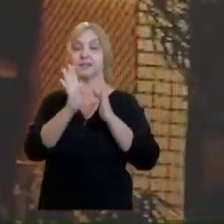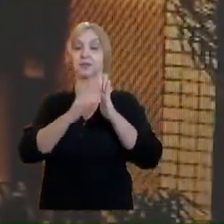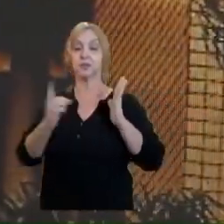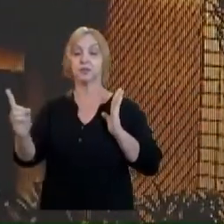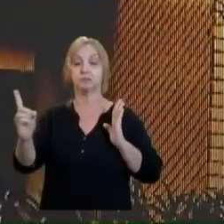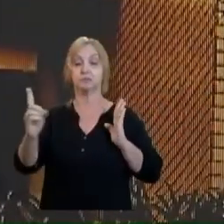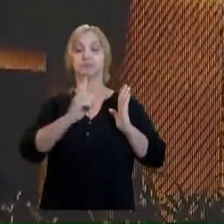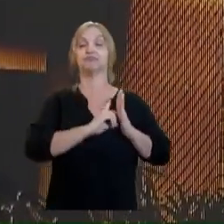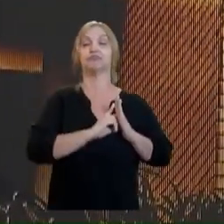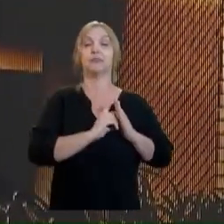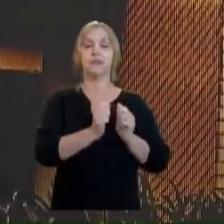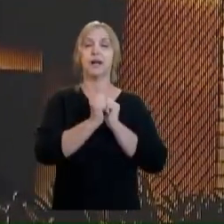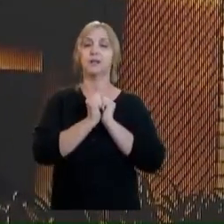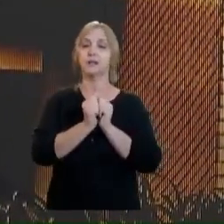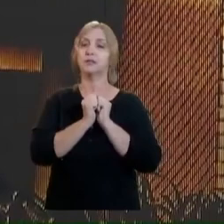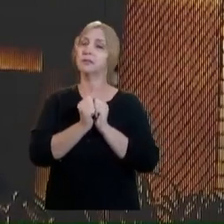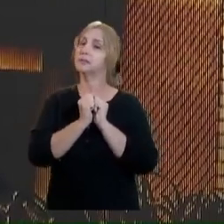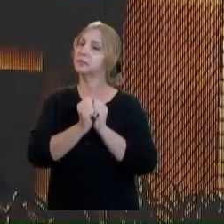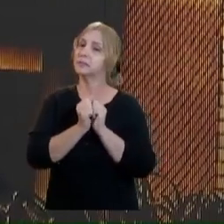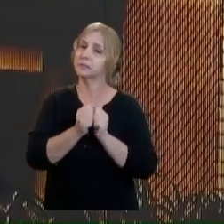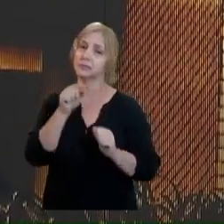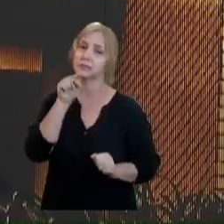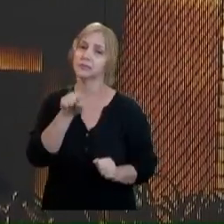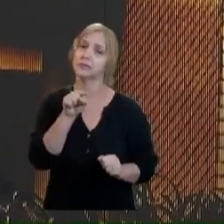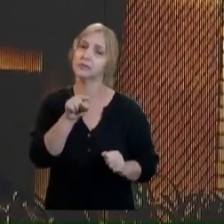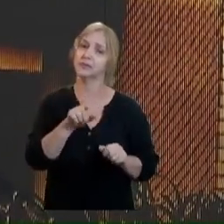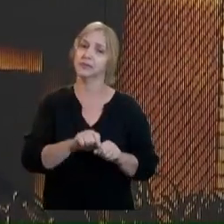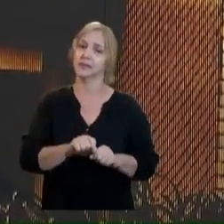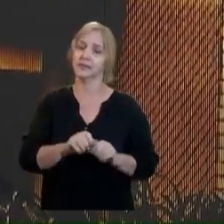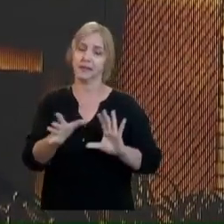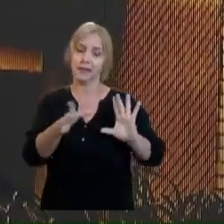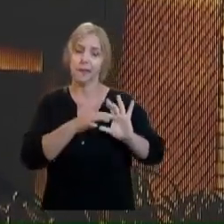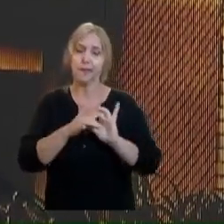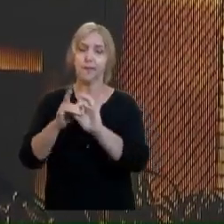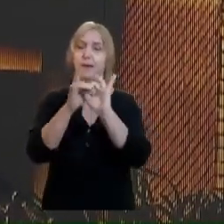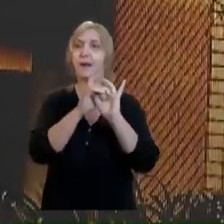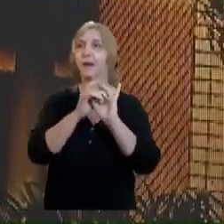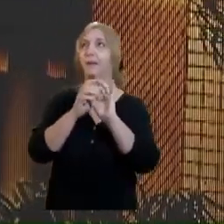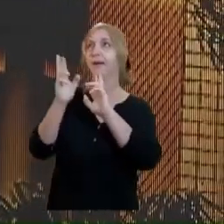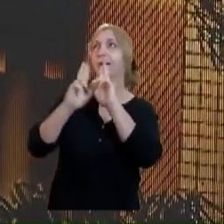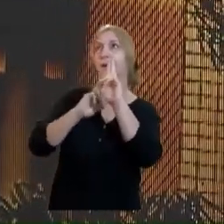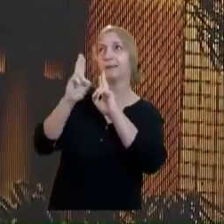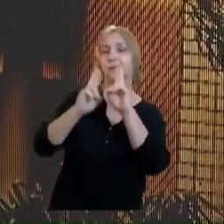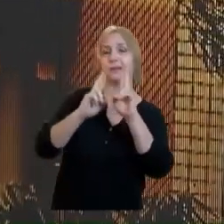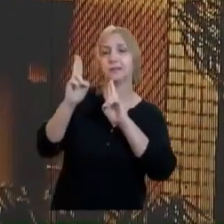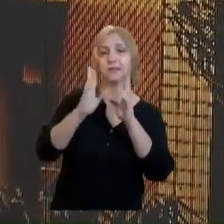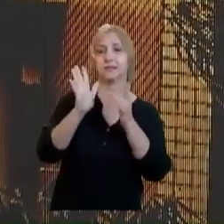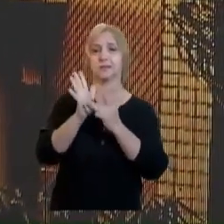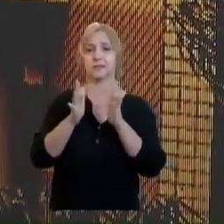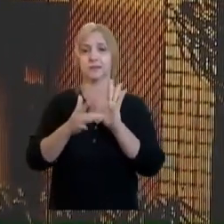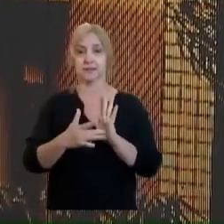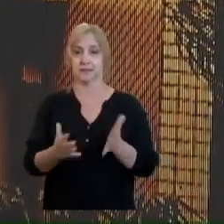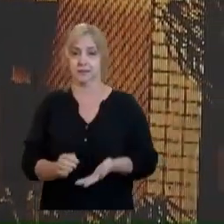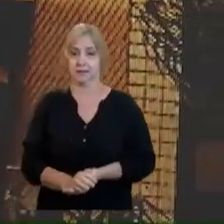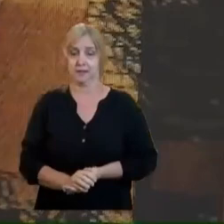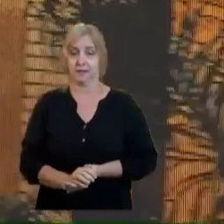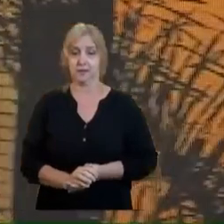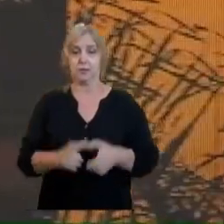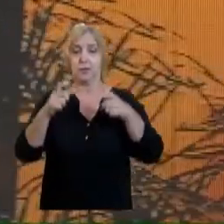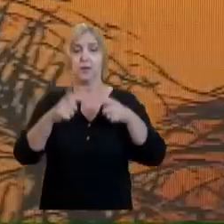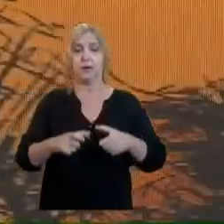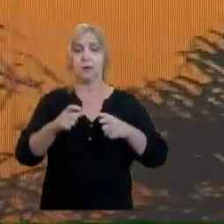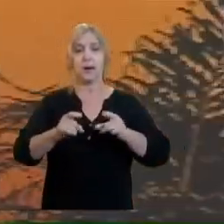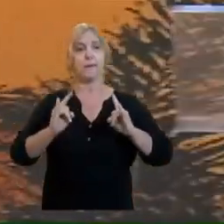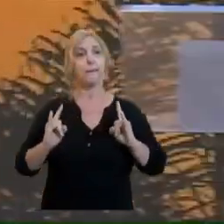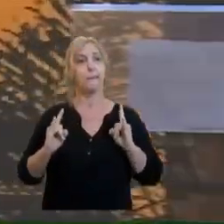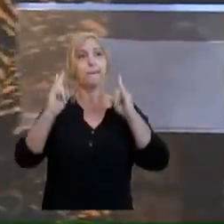entrarei, serei com ele, ele comigo. Passa a ter comunhão, relacionamento. Então não é esse lugar